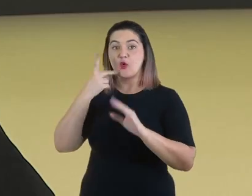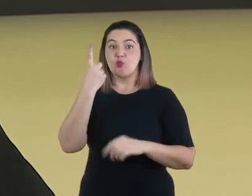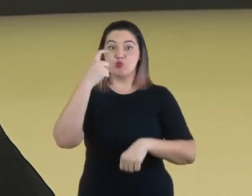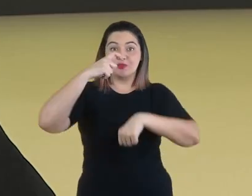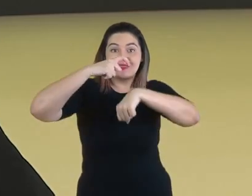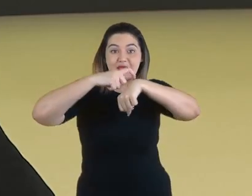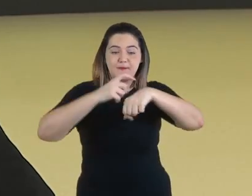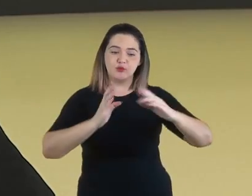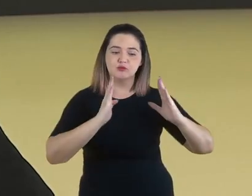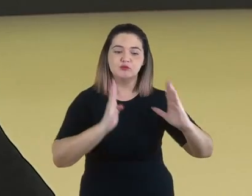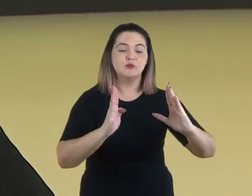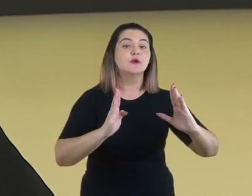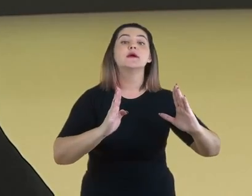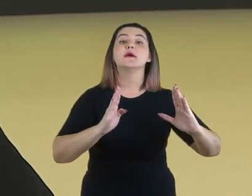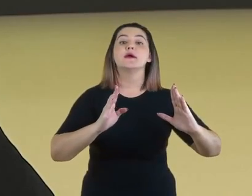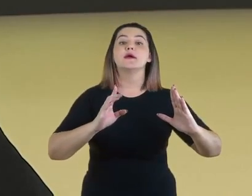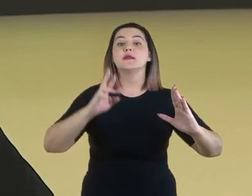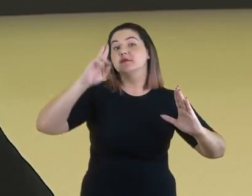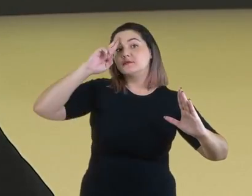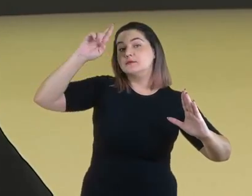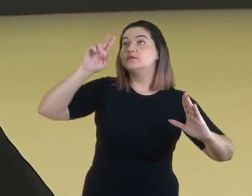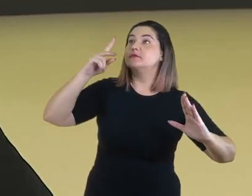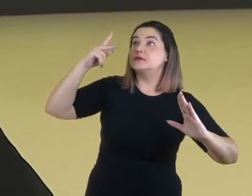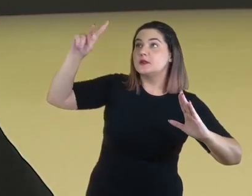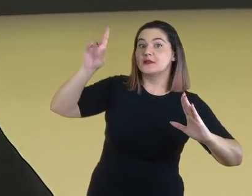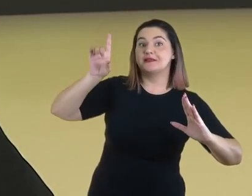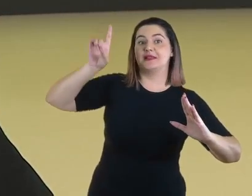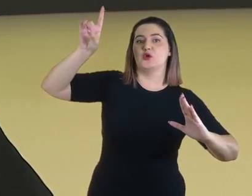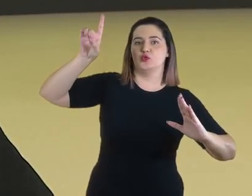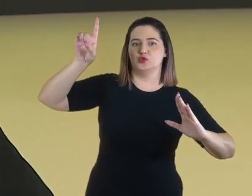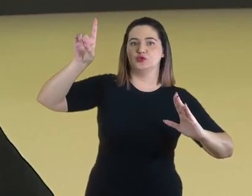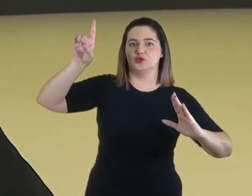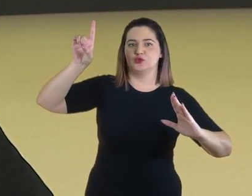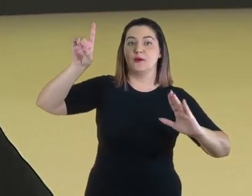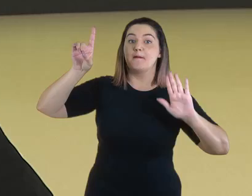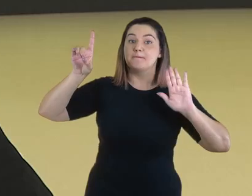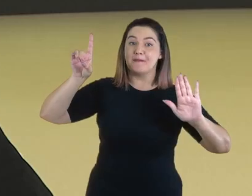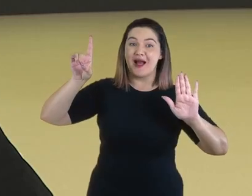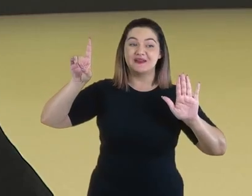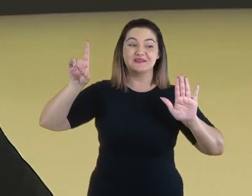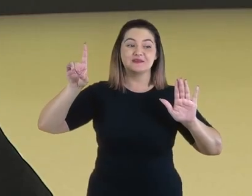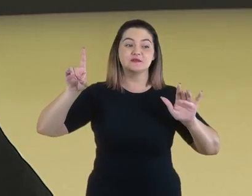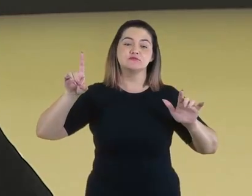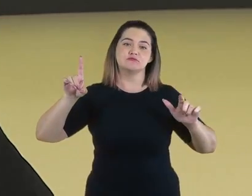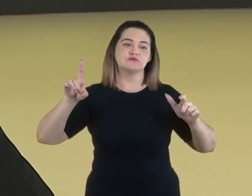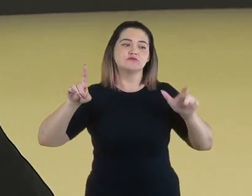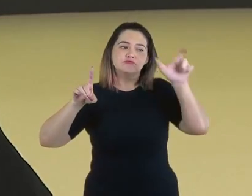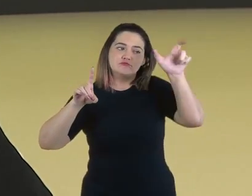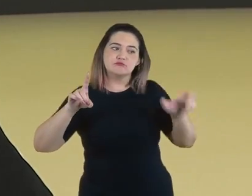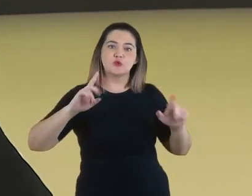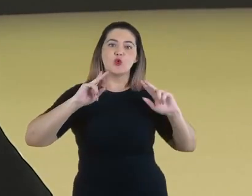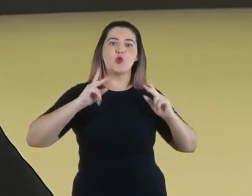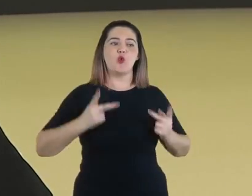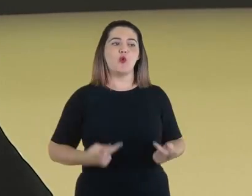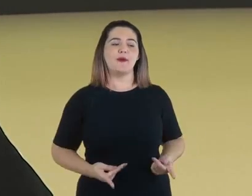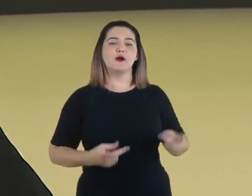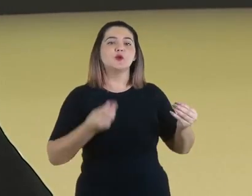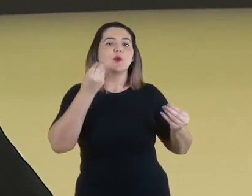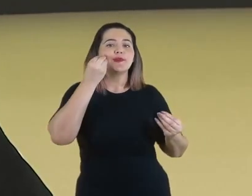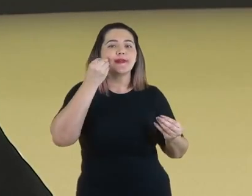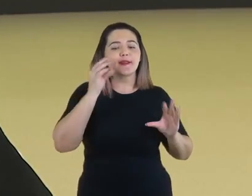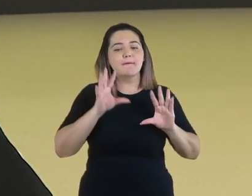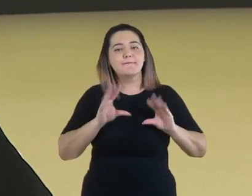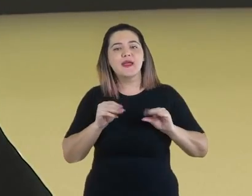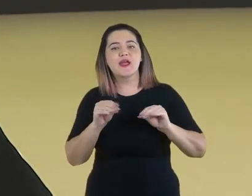pertence ao Altíssimo, sobre o qual este poder temporal, um poder humano, teve um papel importante